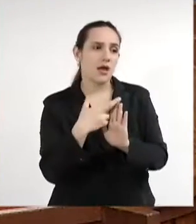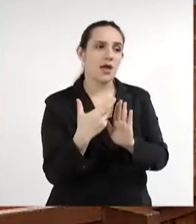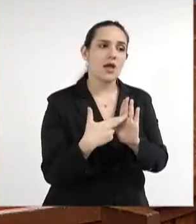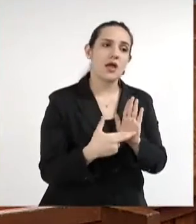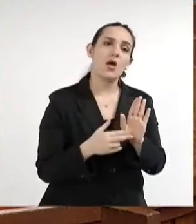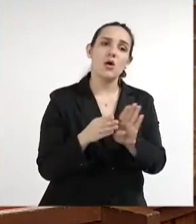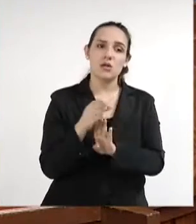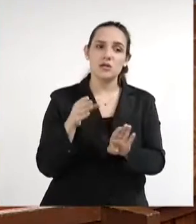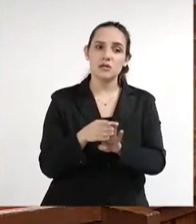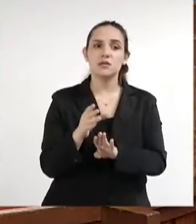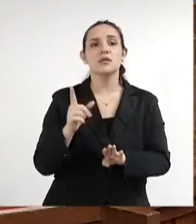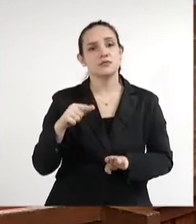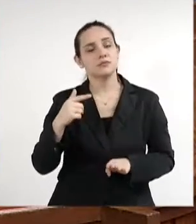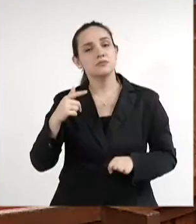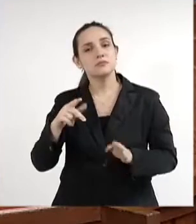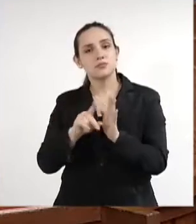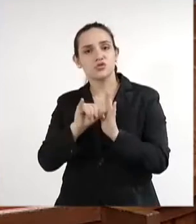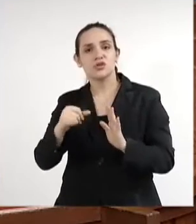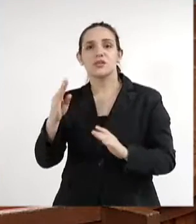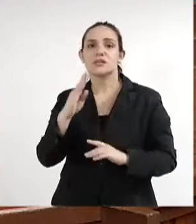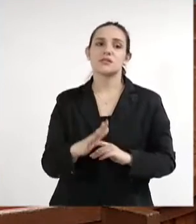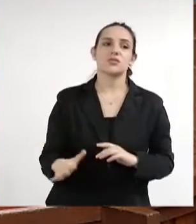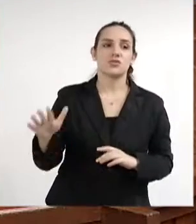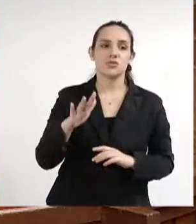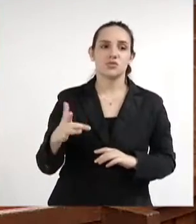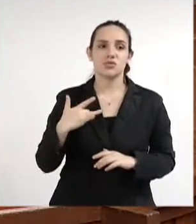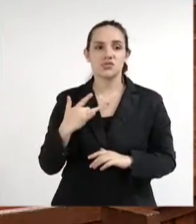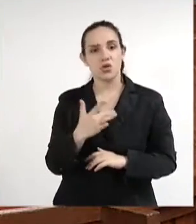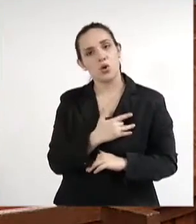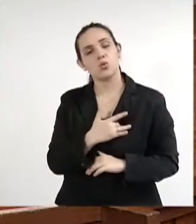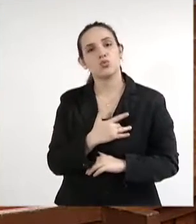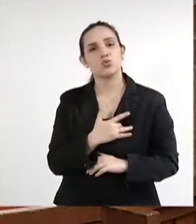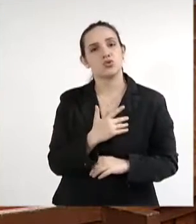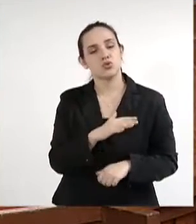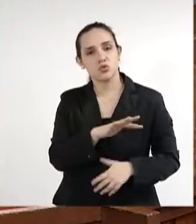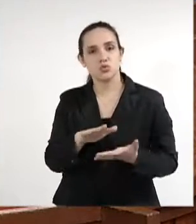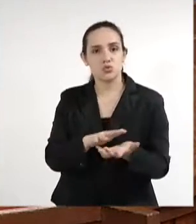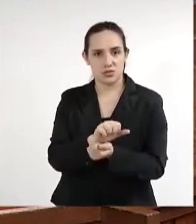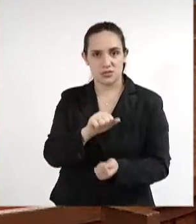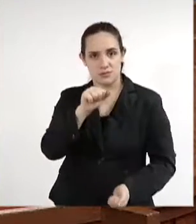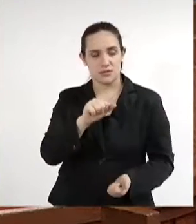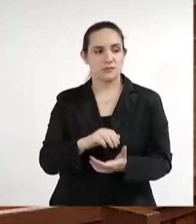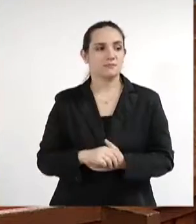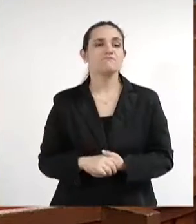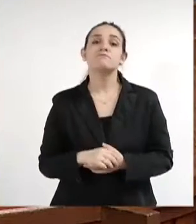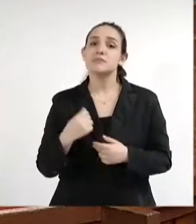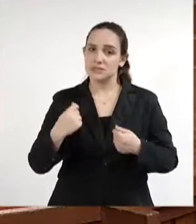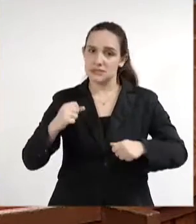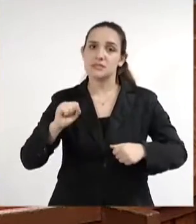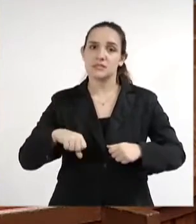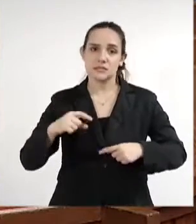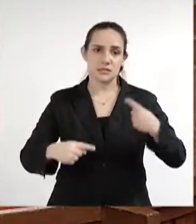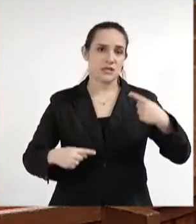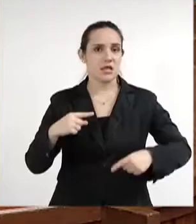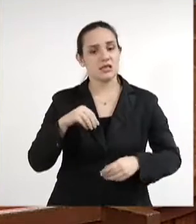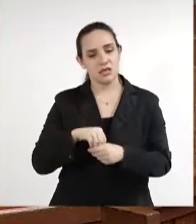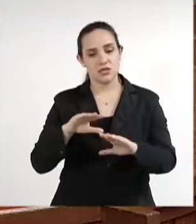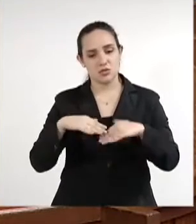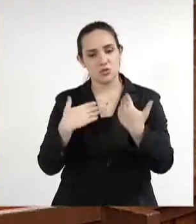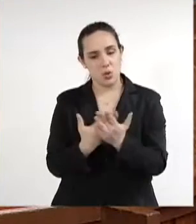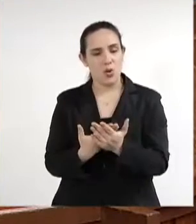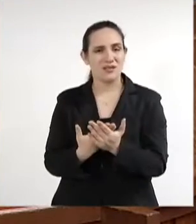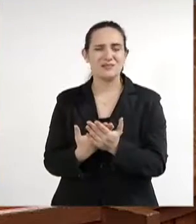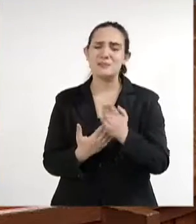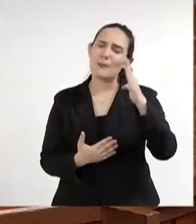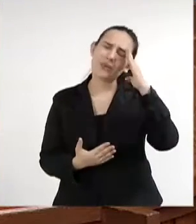nacionais de saúde e educação de maneira sustentável. Então, este assunto tem que ser debatido nas escolas, principalmente